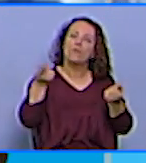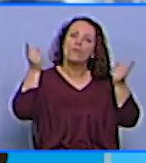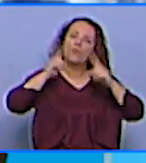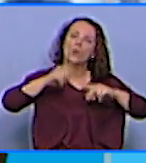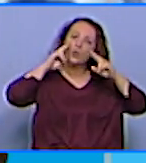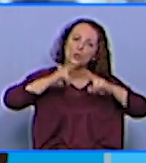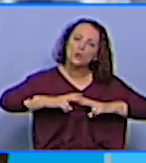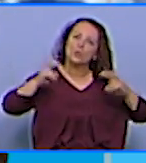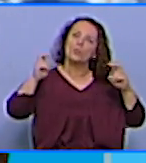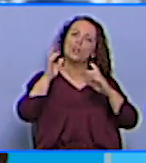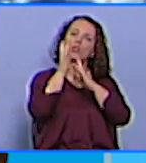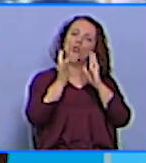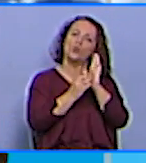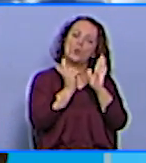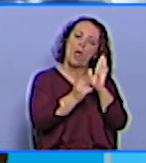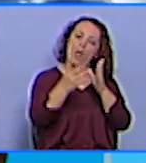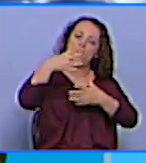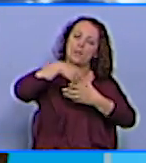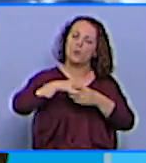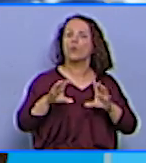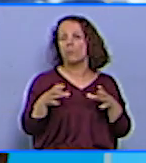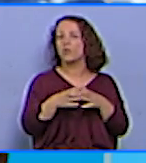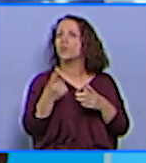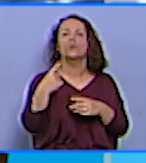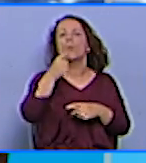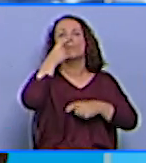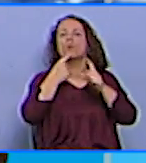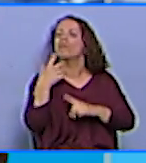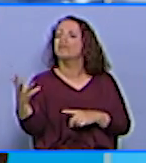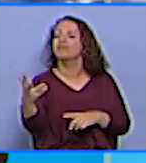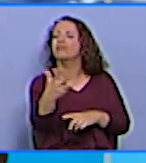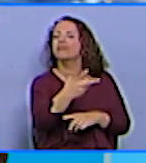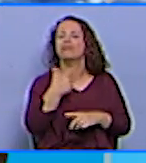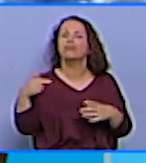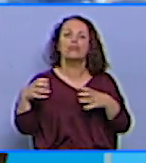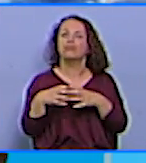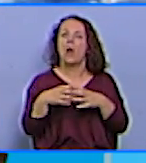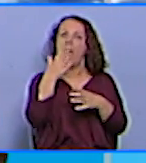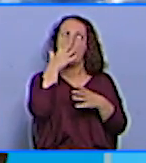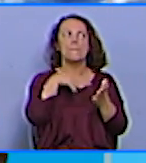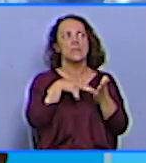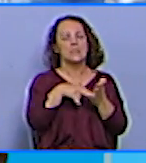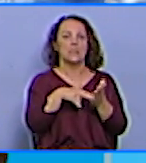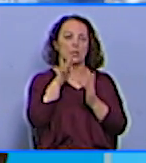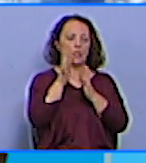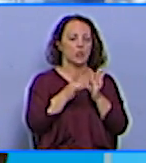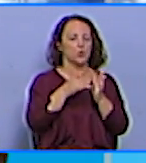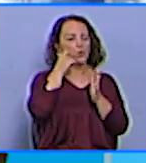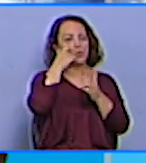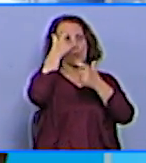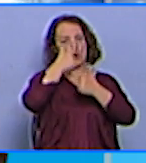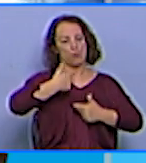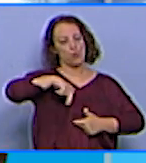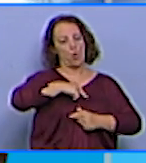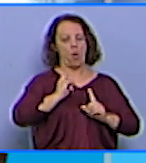aí que está Jesus nas nossas comunidades. Não é um aglomerado de pessoas, mas é realmente a presença de Cristo, corpo, que somos nós.